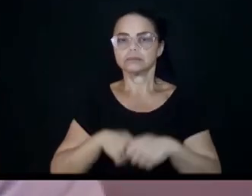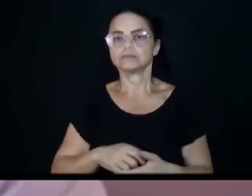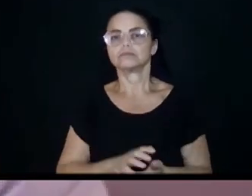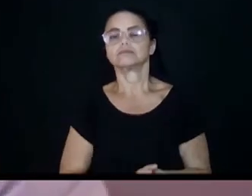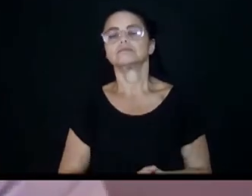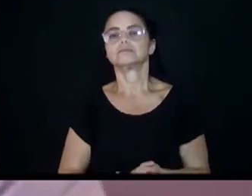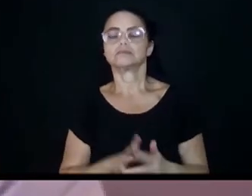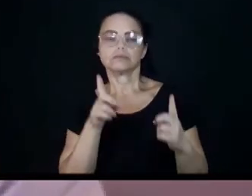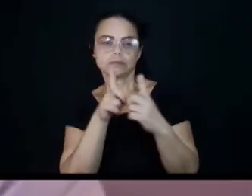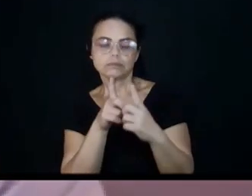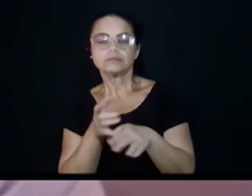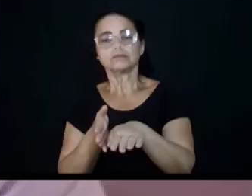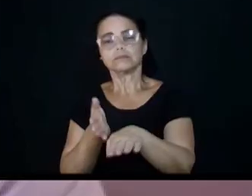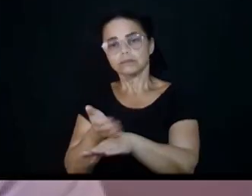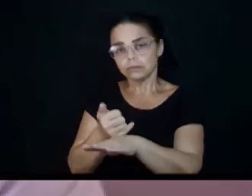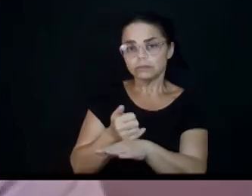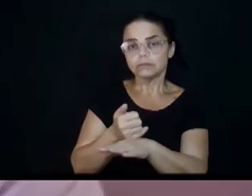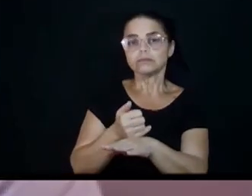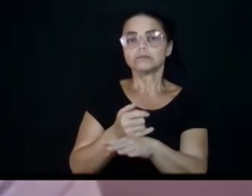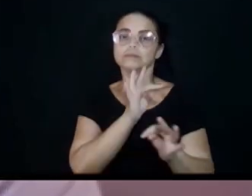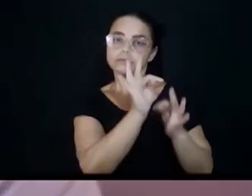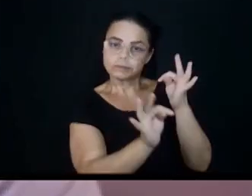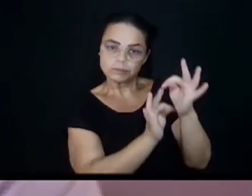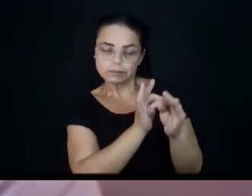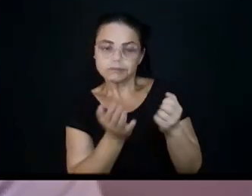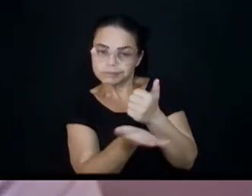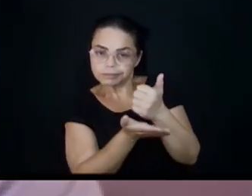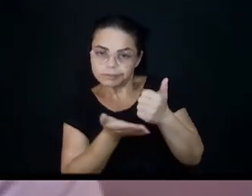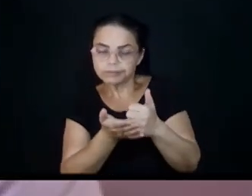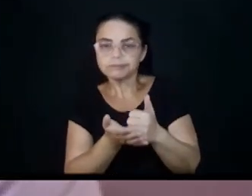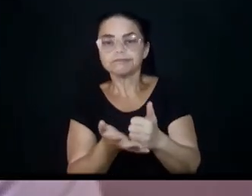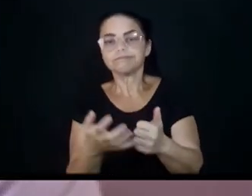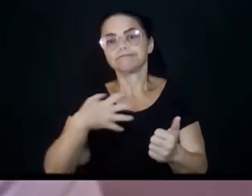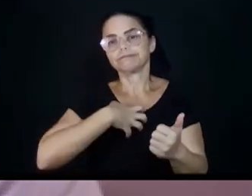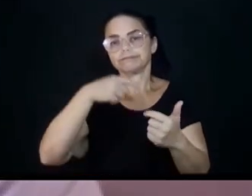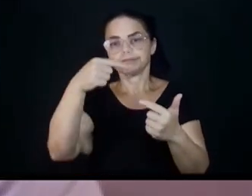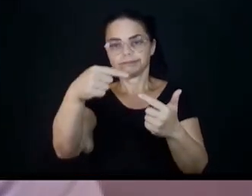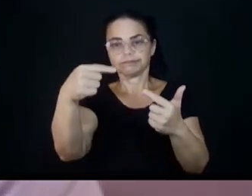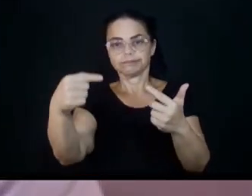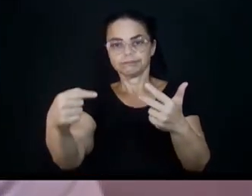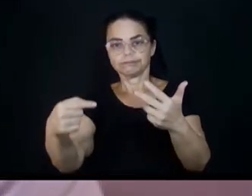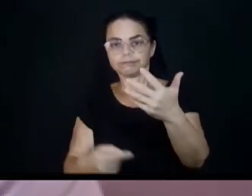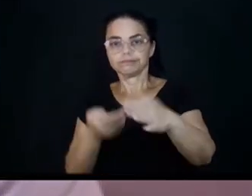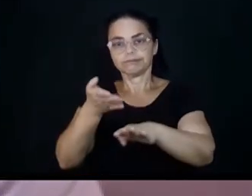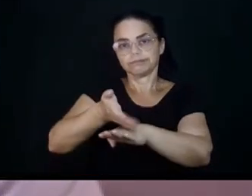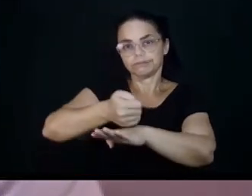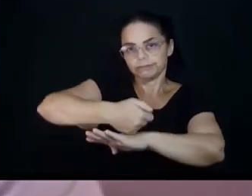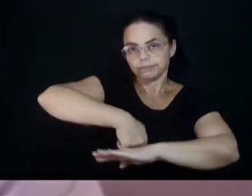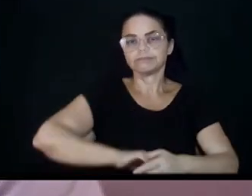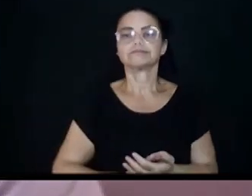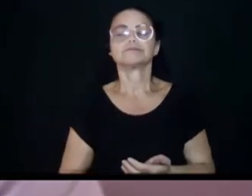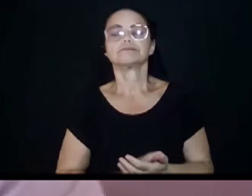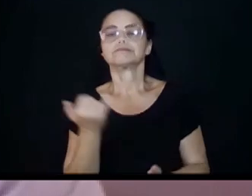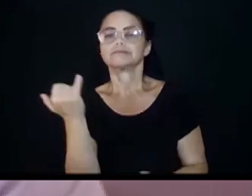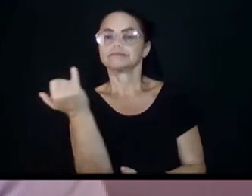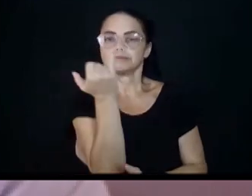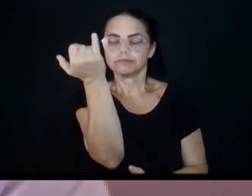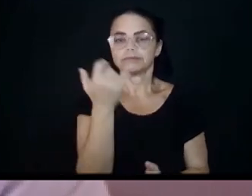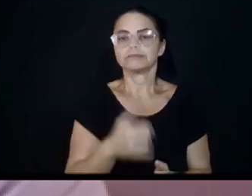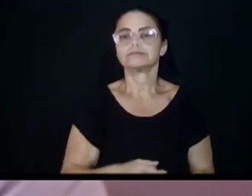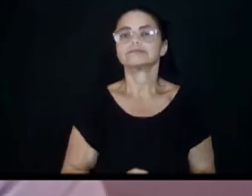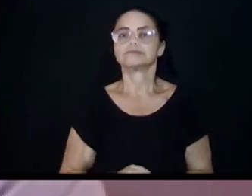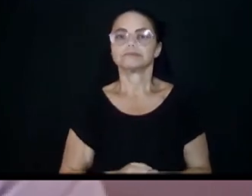precoce baseado nesses sintomas que eu citei anteriormente, né? É importante que quem está nos